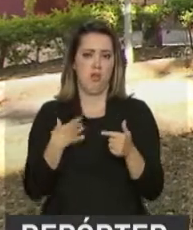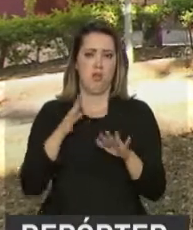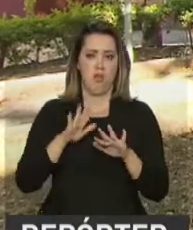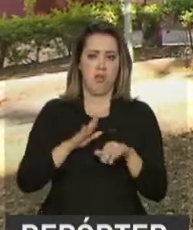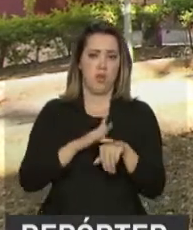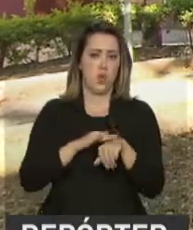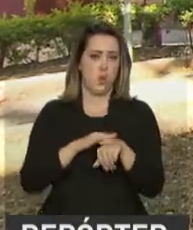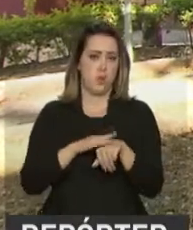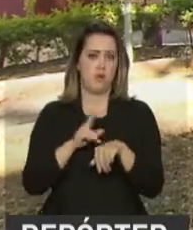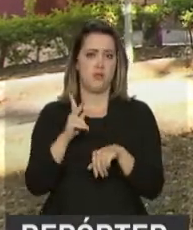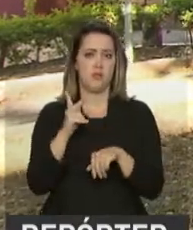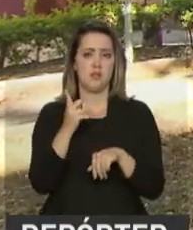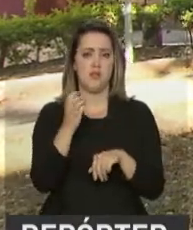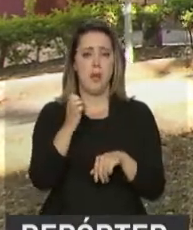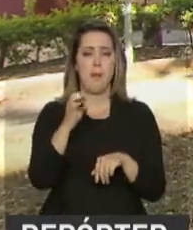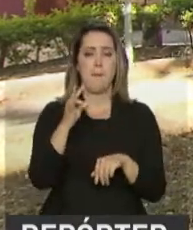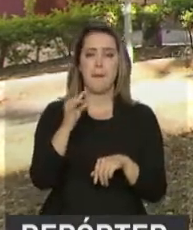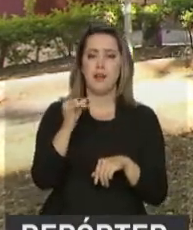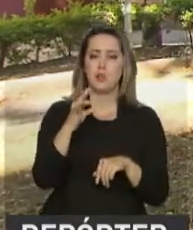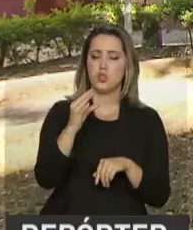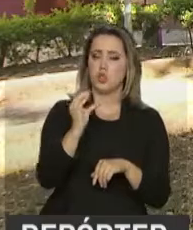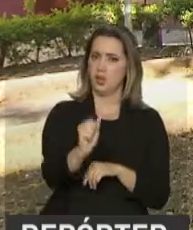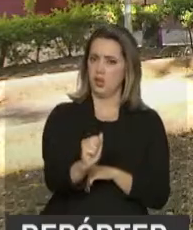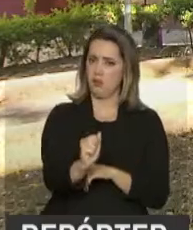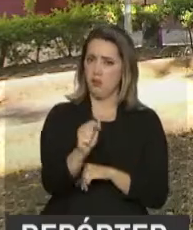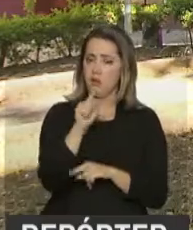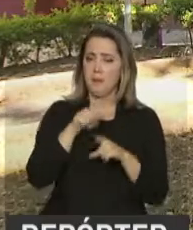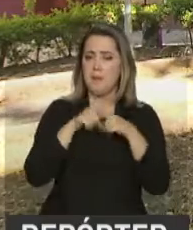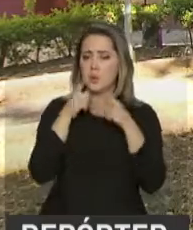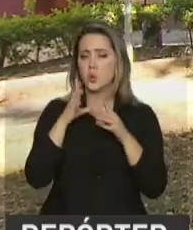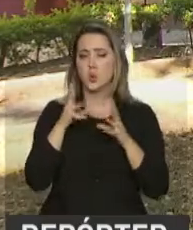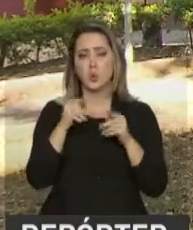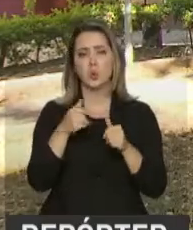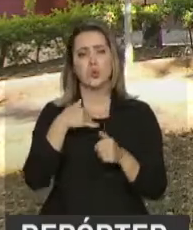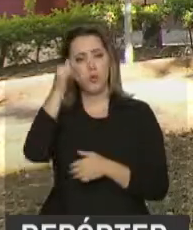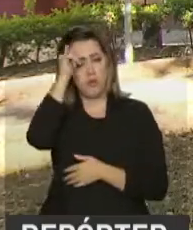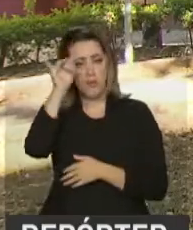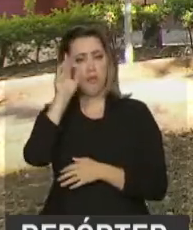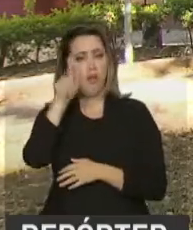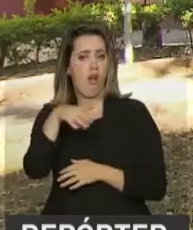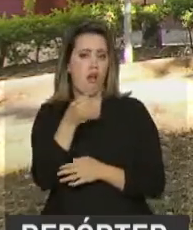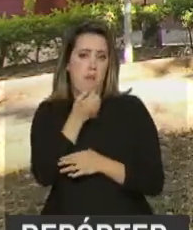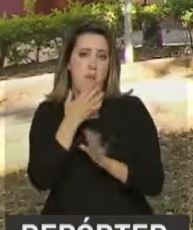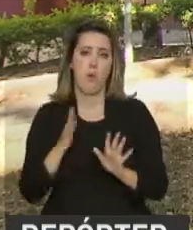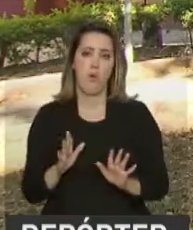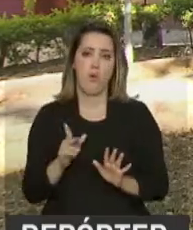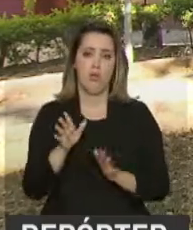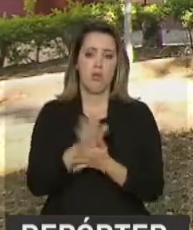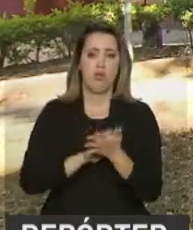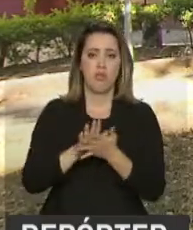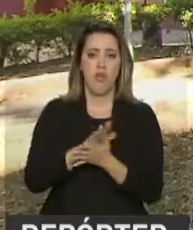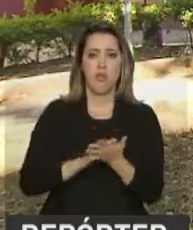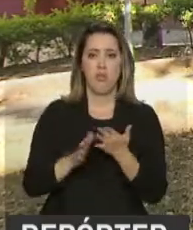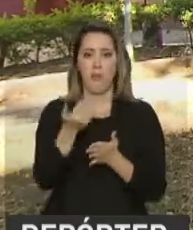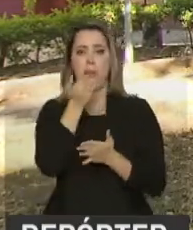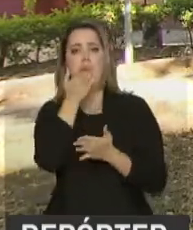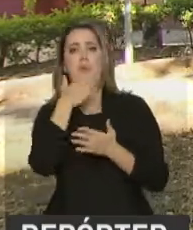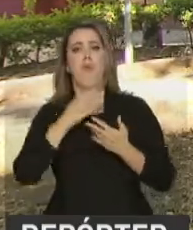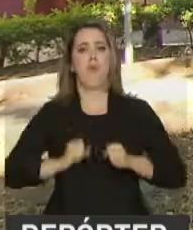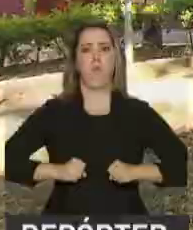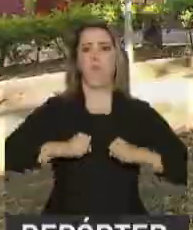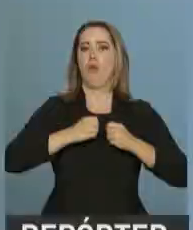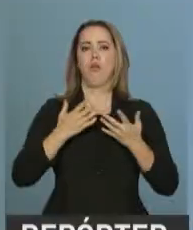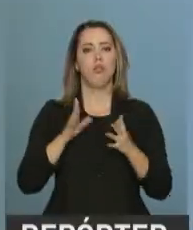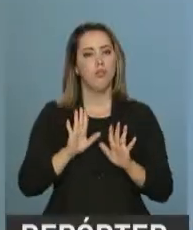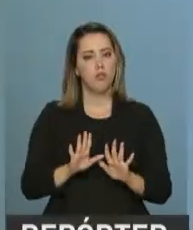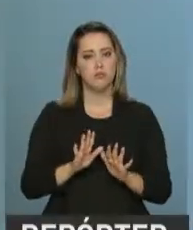tenho uma doença hepática, né? Então tudo que eu fizer para não afetar meu fígado é bom. Nada exagerado, não comer demais, não comer